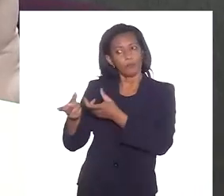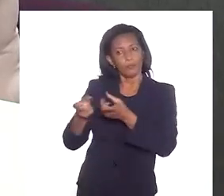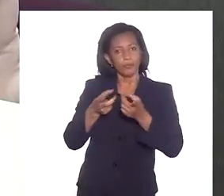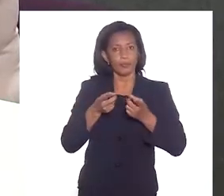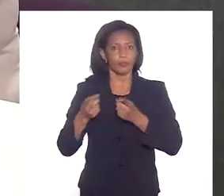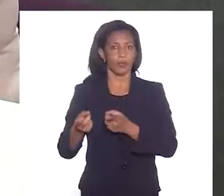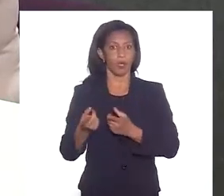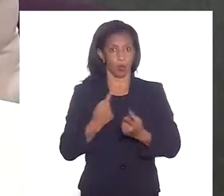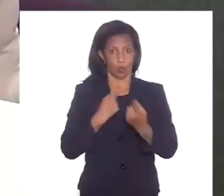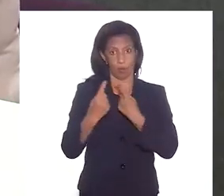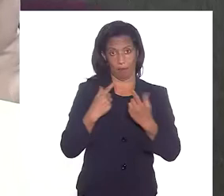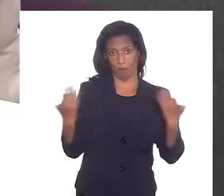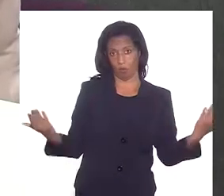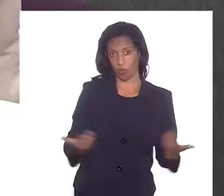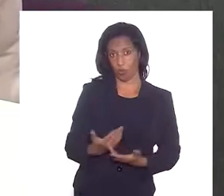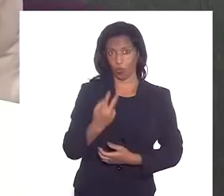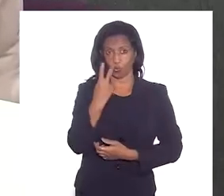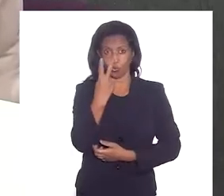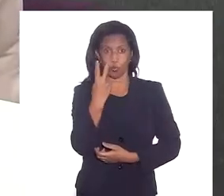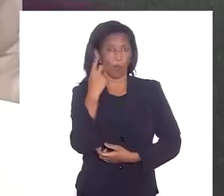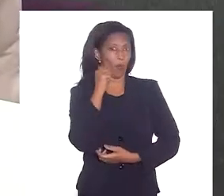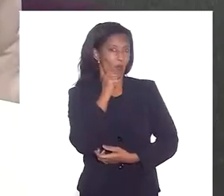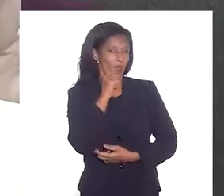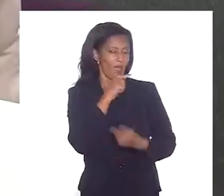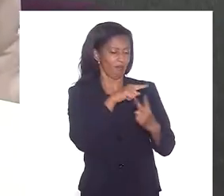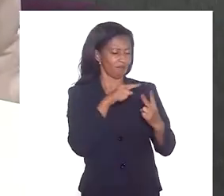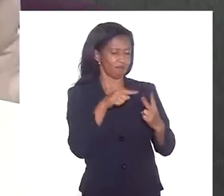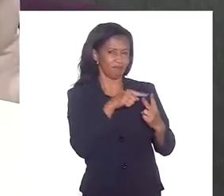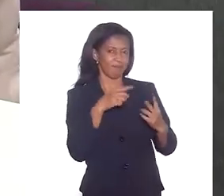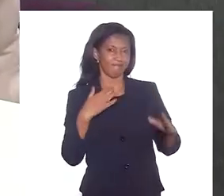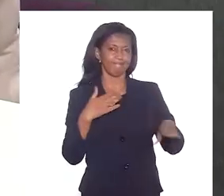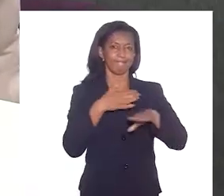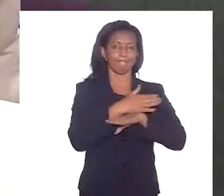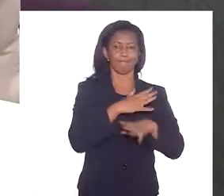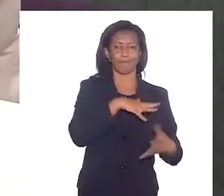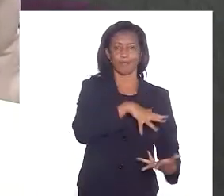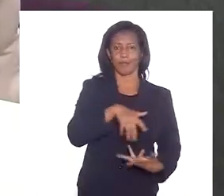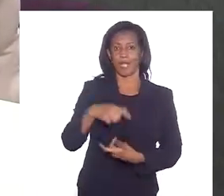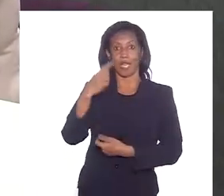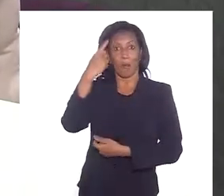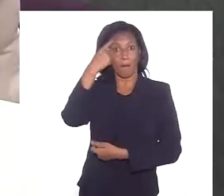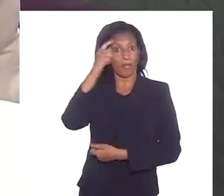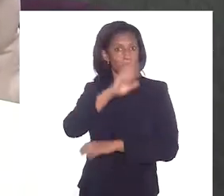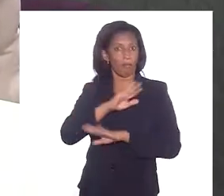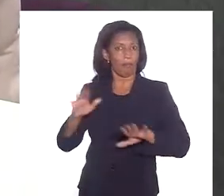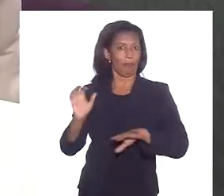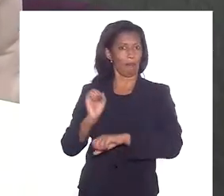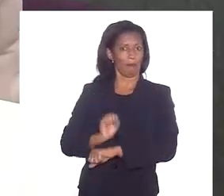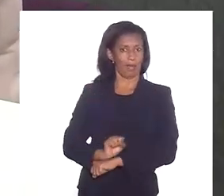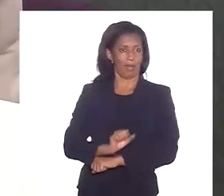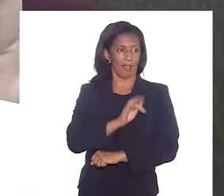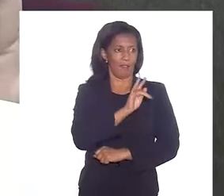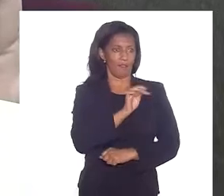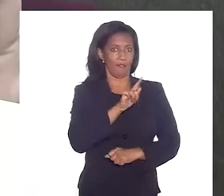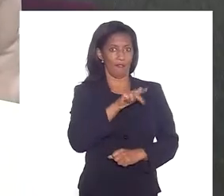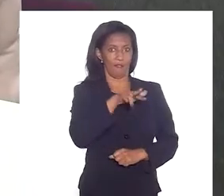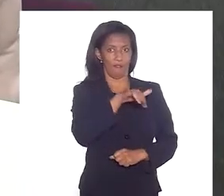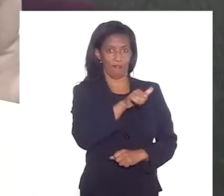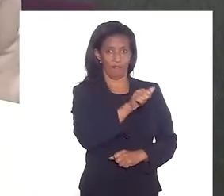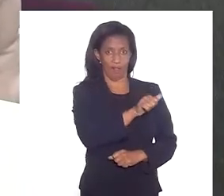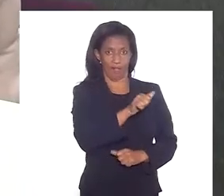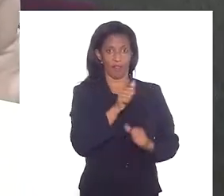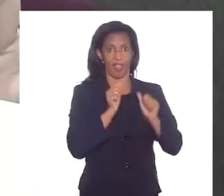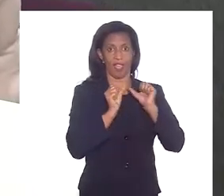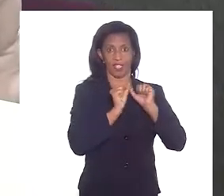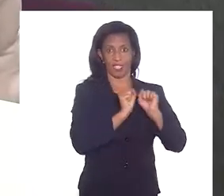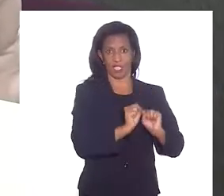de hoje, vamos conhecer a história de duas mulheres que se arriscaram nesse universo e não pensam mais em parar. Flávia Tenório, que é